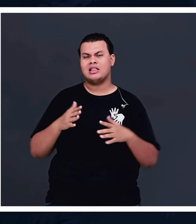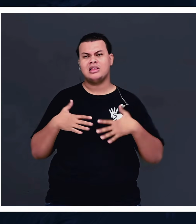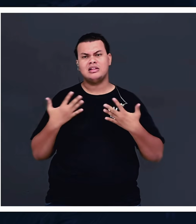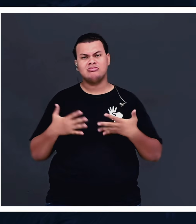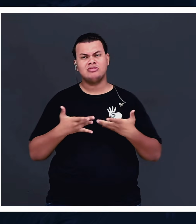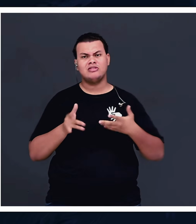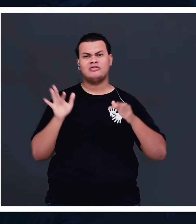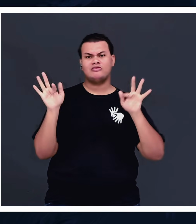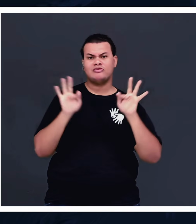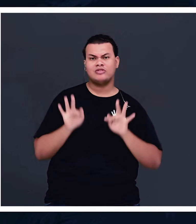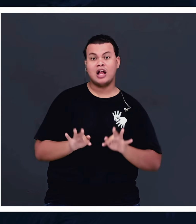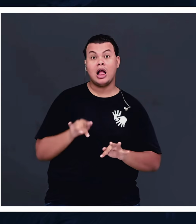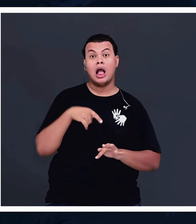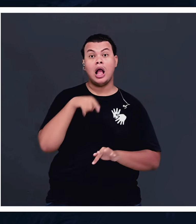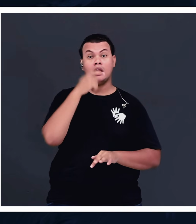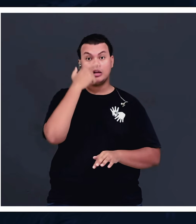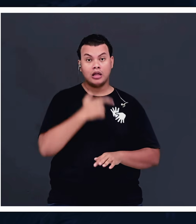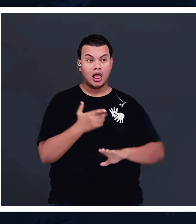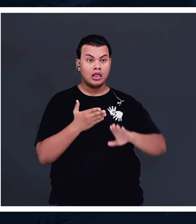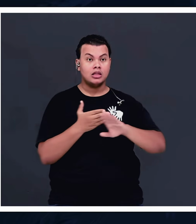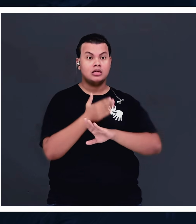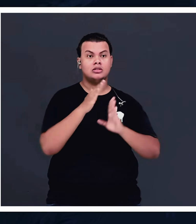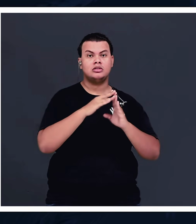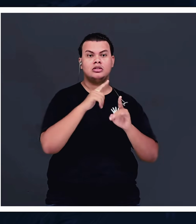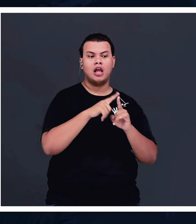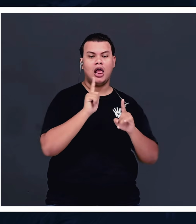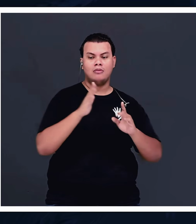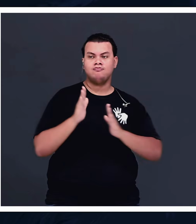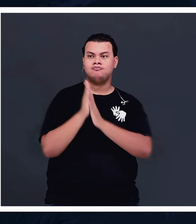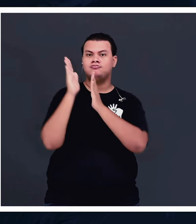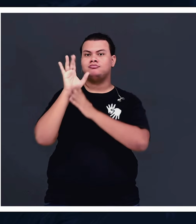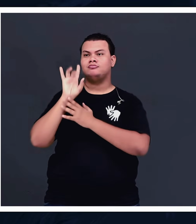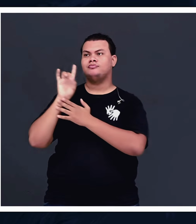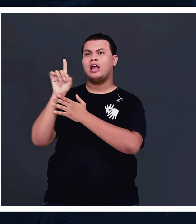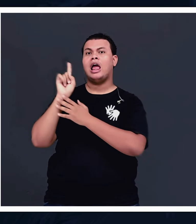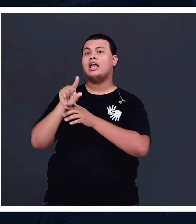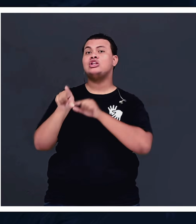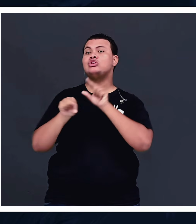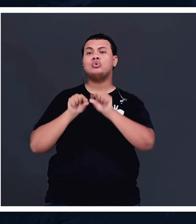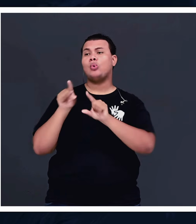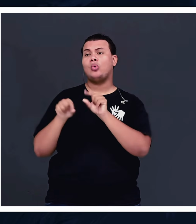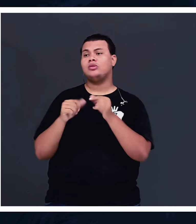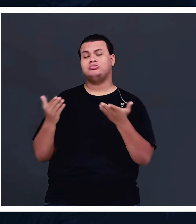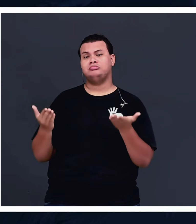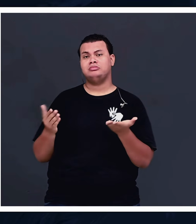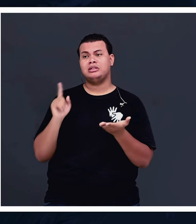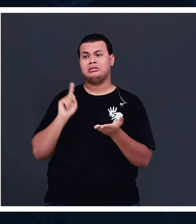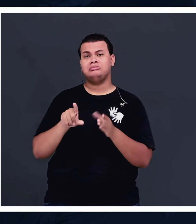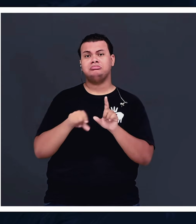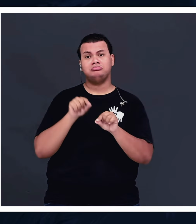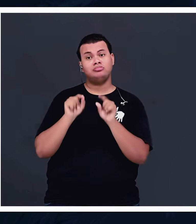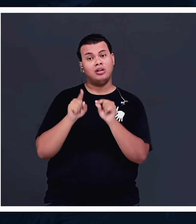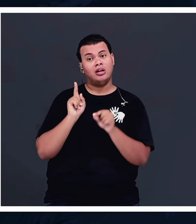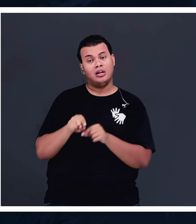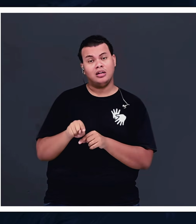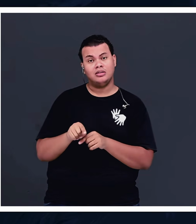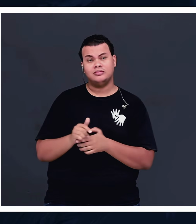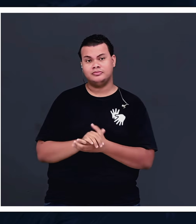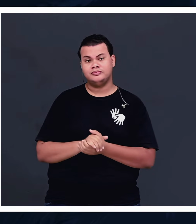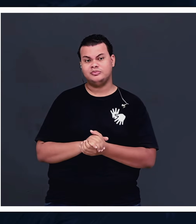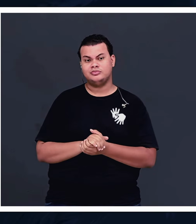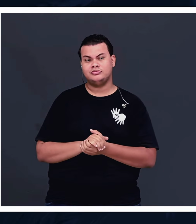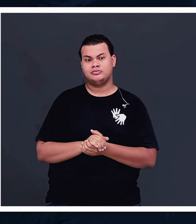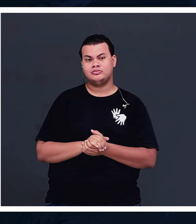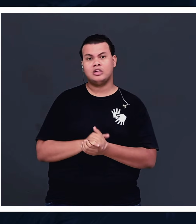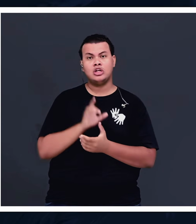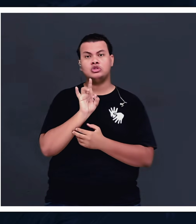alegre, feliz de quem está indo adorar a Deus. São escolhas ou não são?